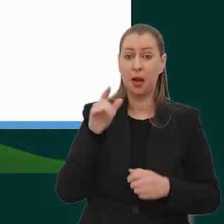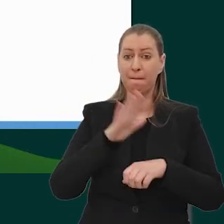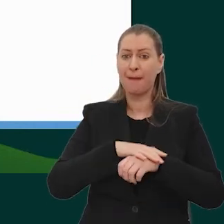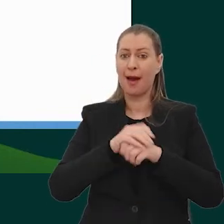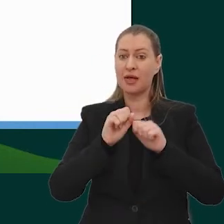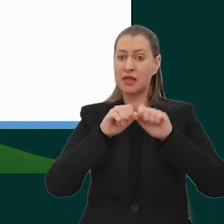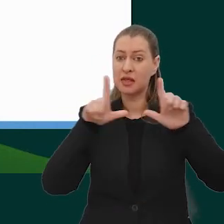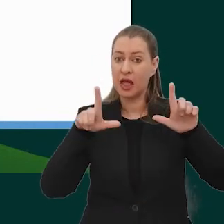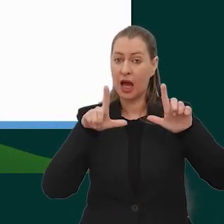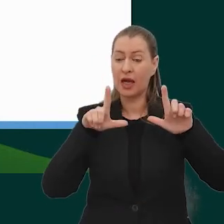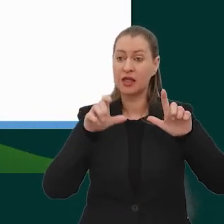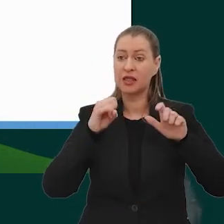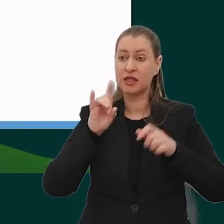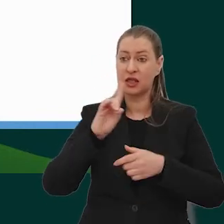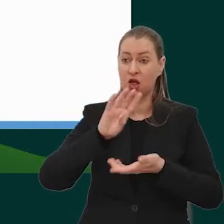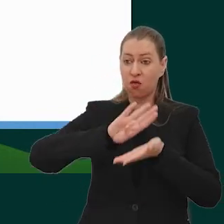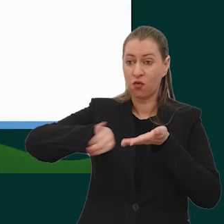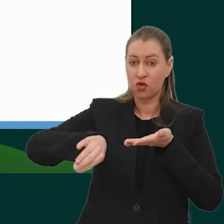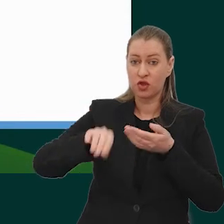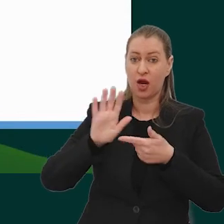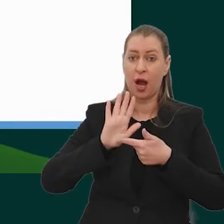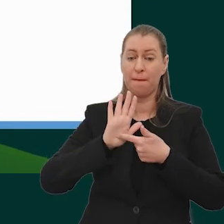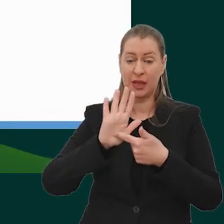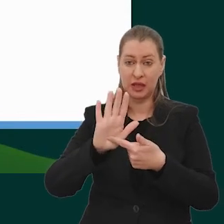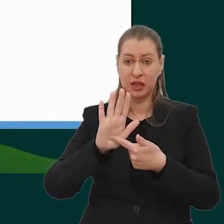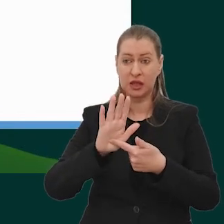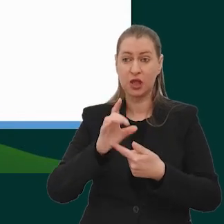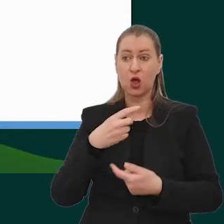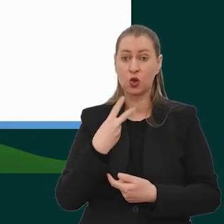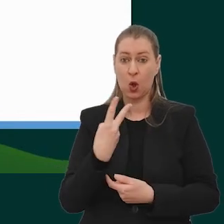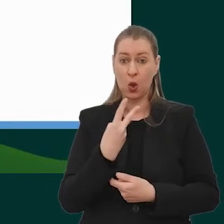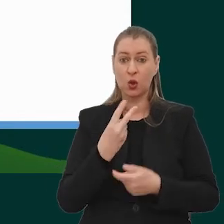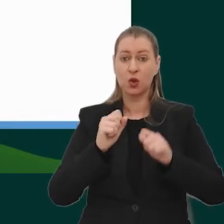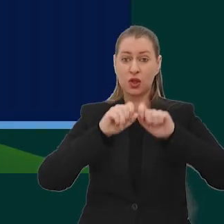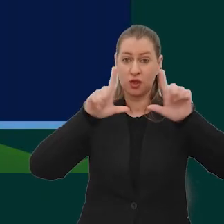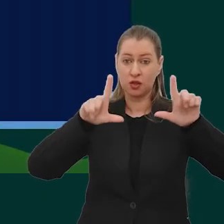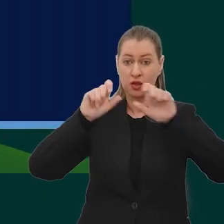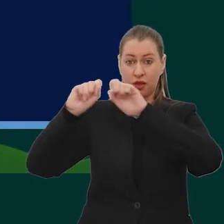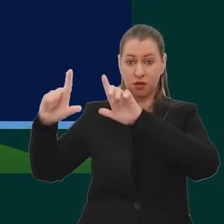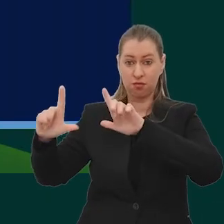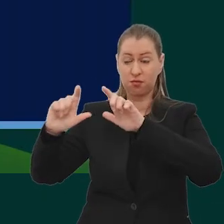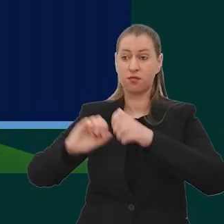senão eu vou remover aqui a apresentação, aí fica só nós dois na tela.